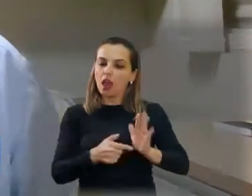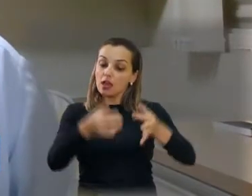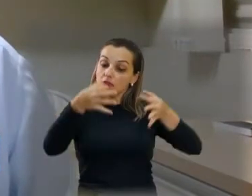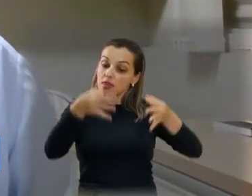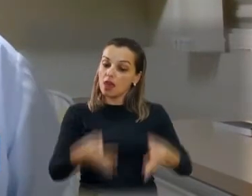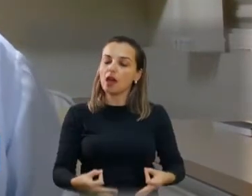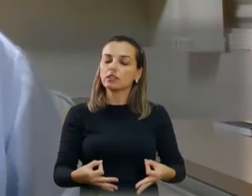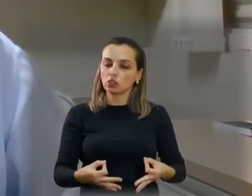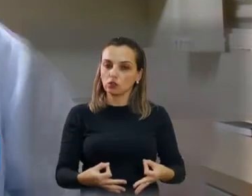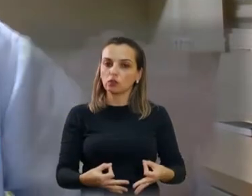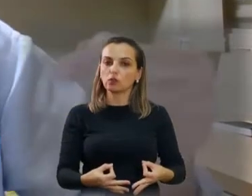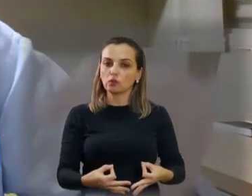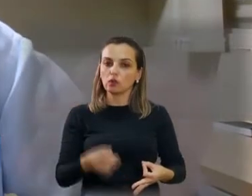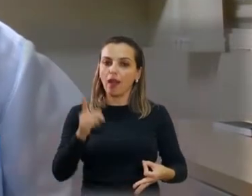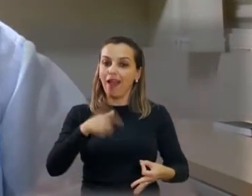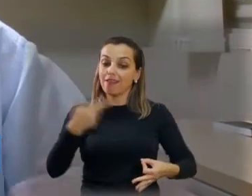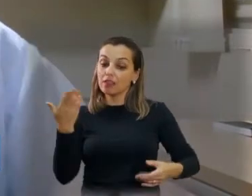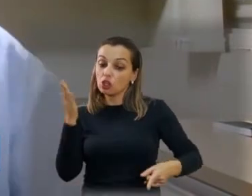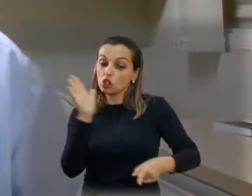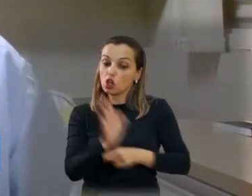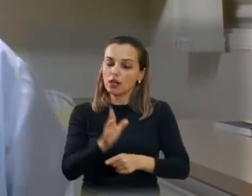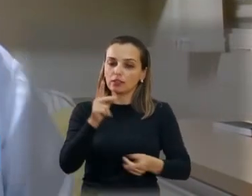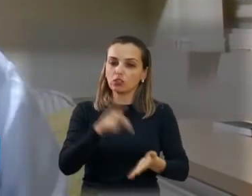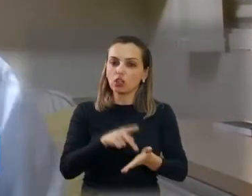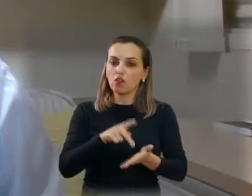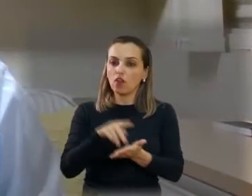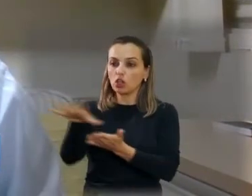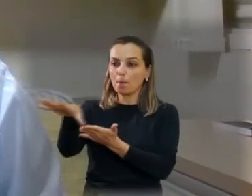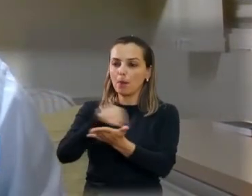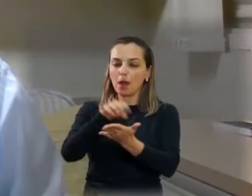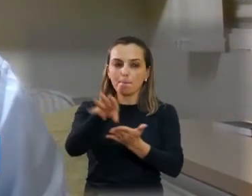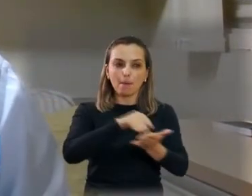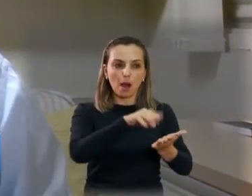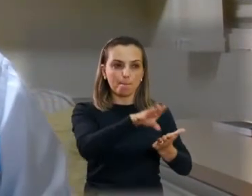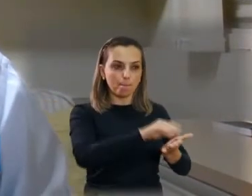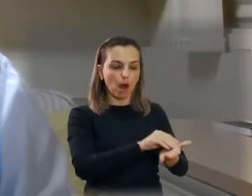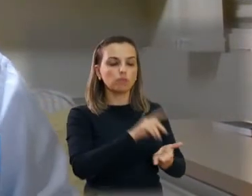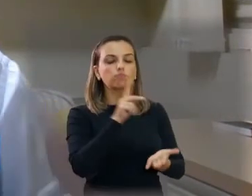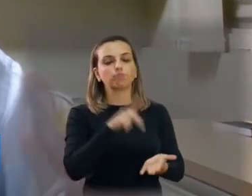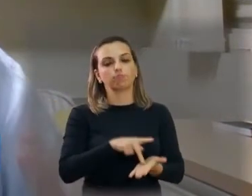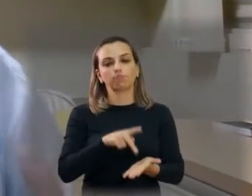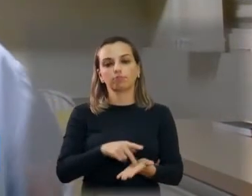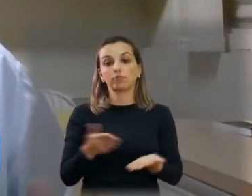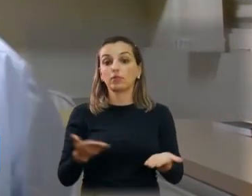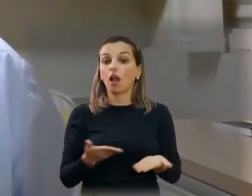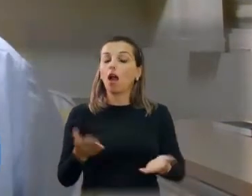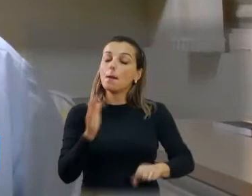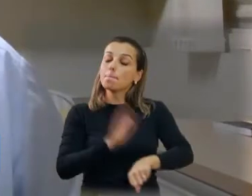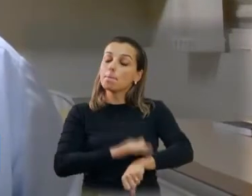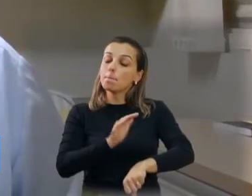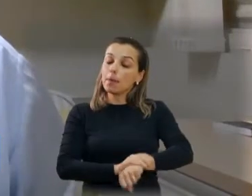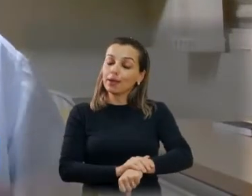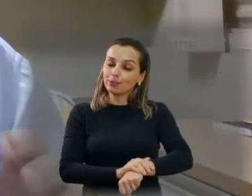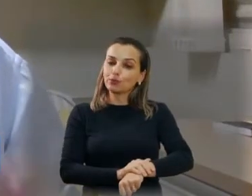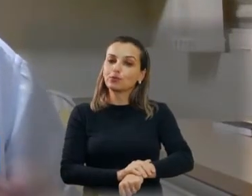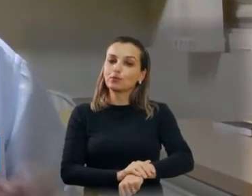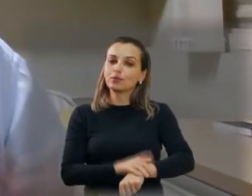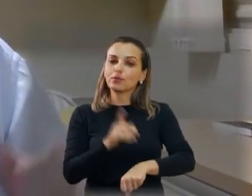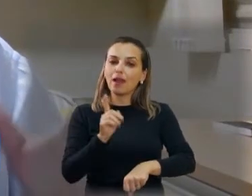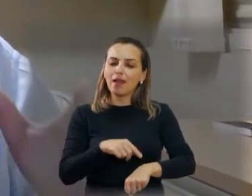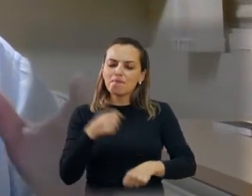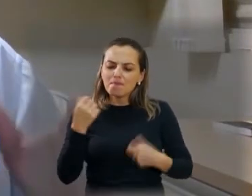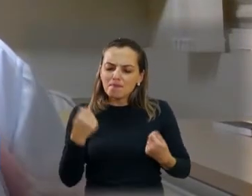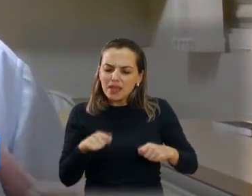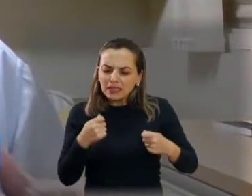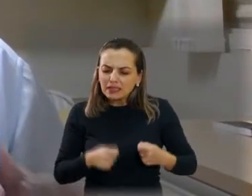eficazes e, quiçá, contribuirão para modelos paradigmáticos. Em momentos assim, é imprescindível